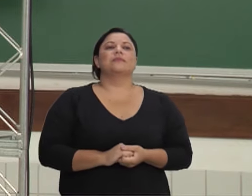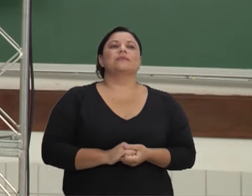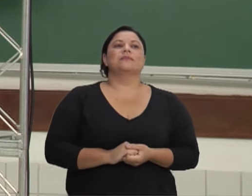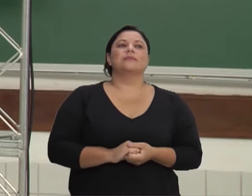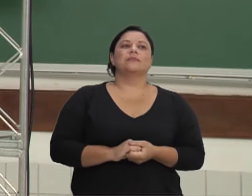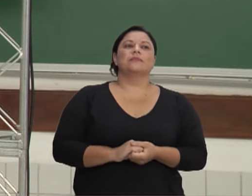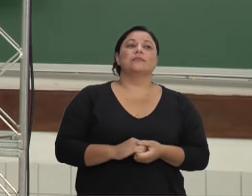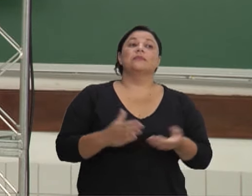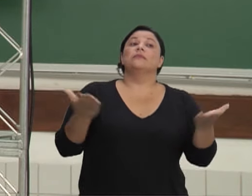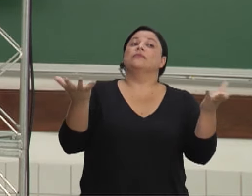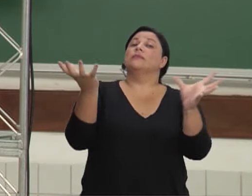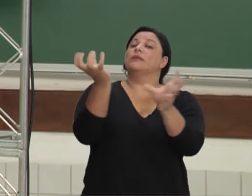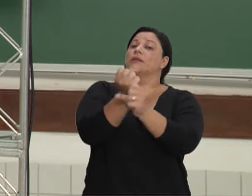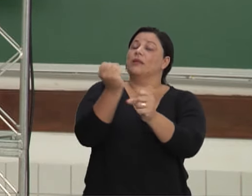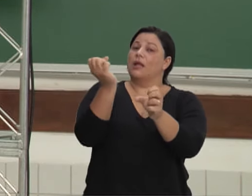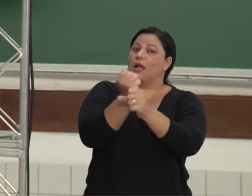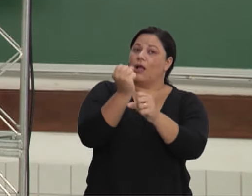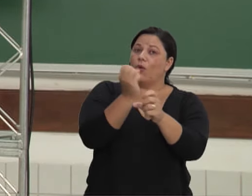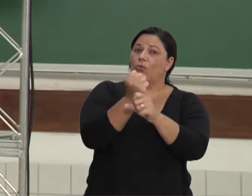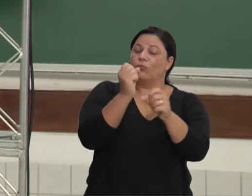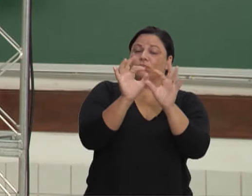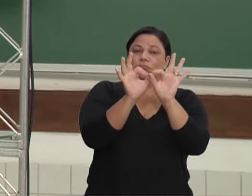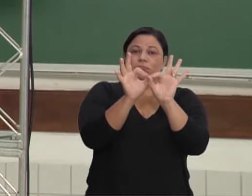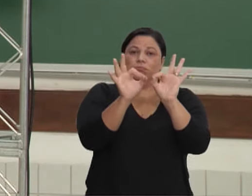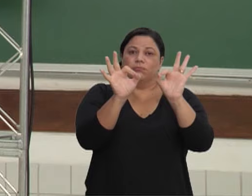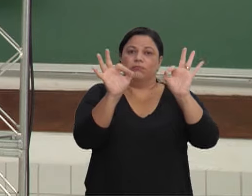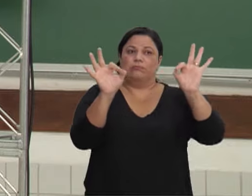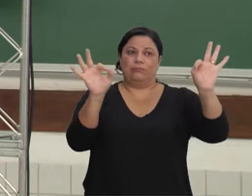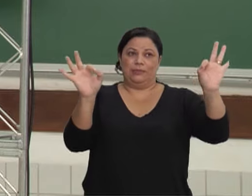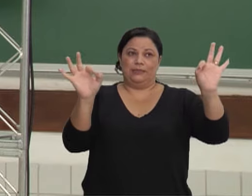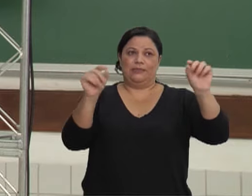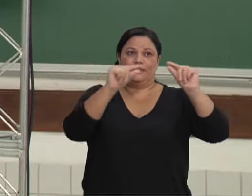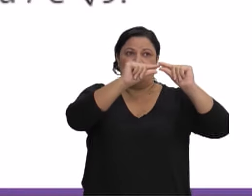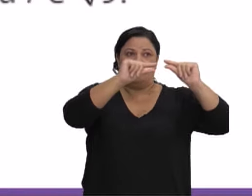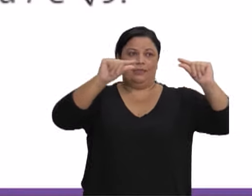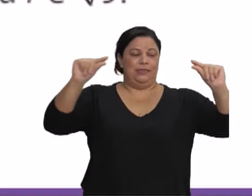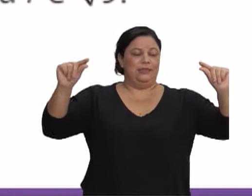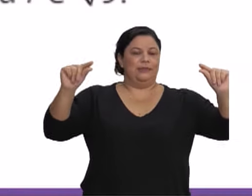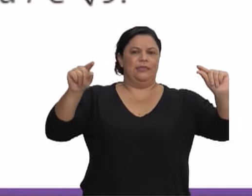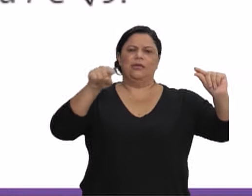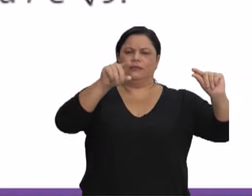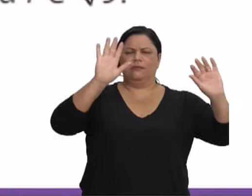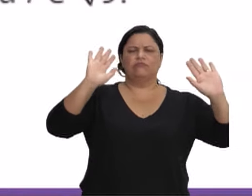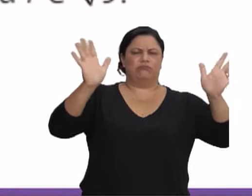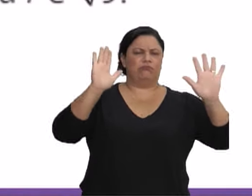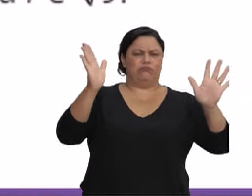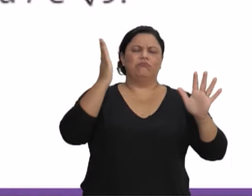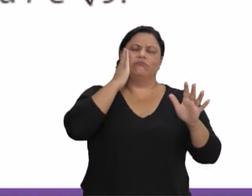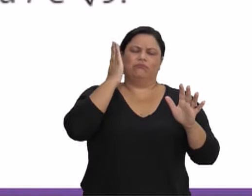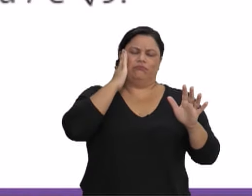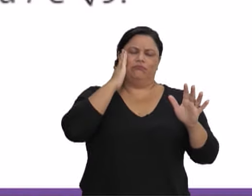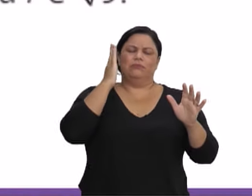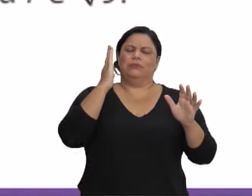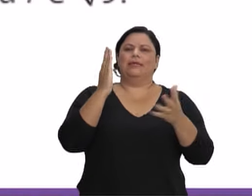Agora, vou calcular a distância entre A e A'. Isso aí a gente já sabe fazer